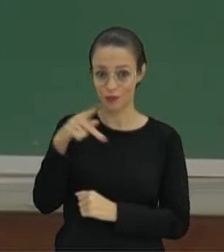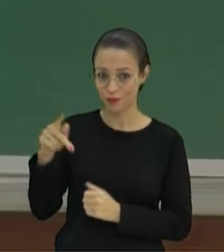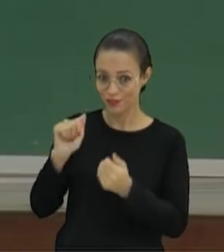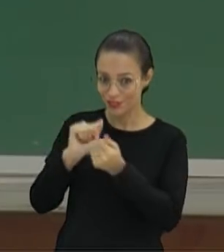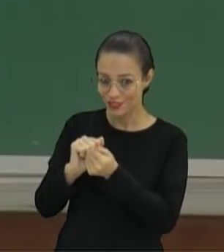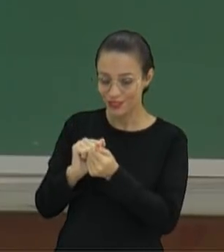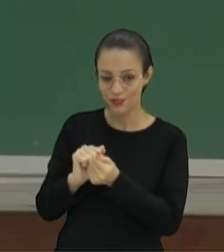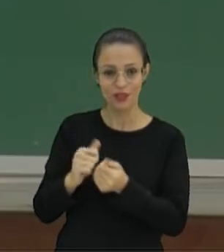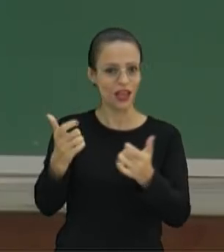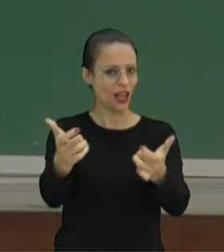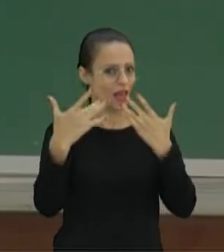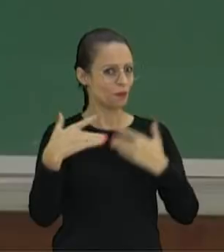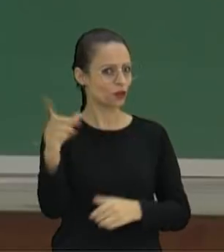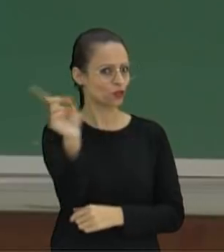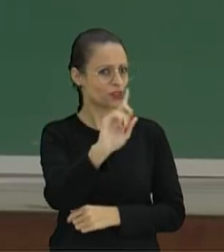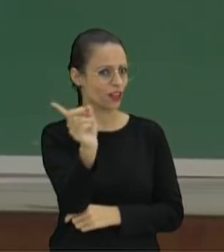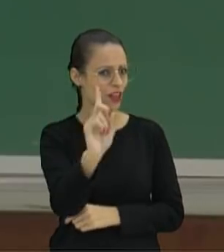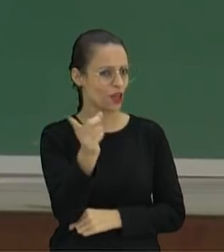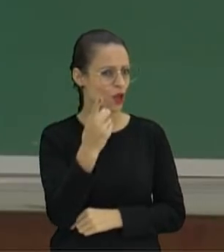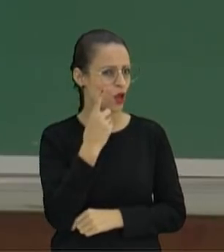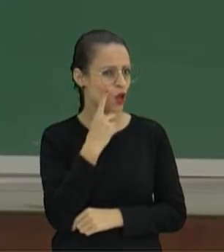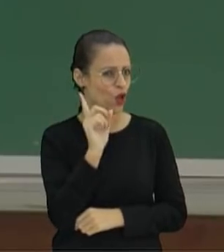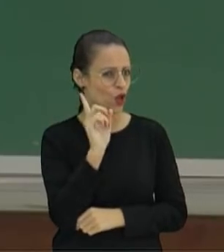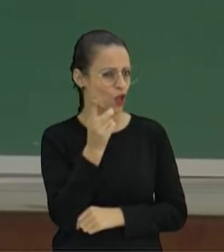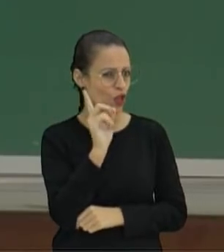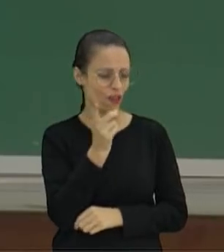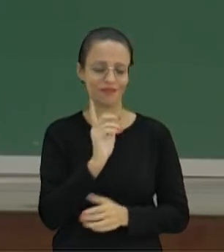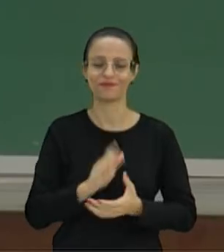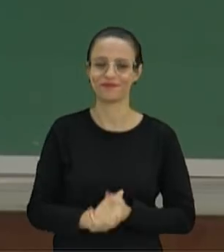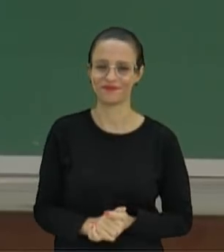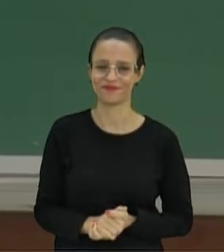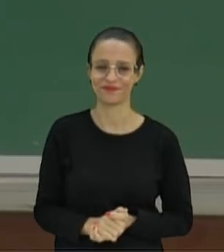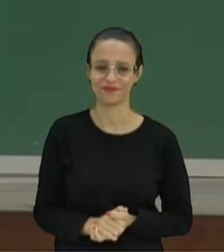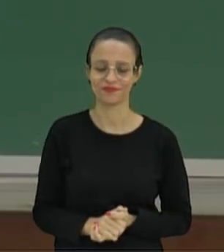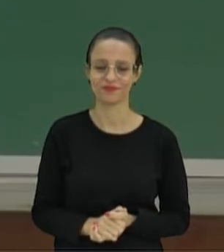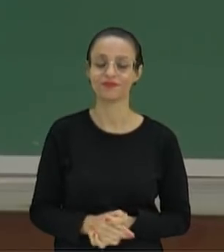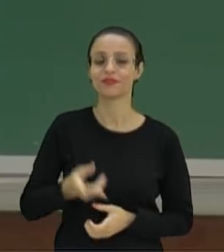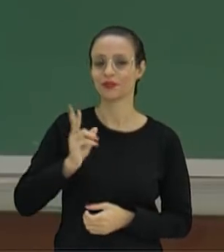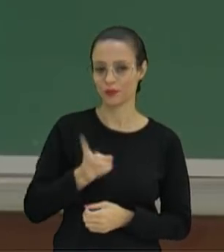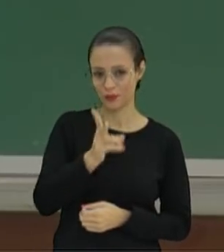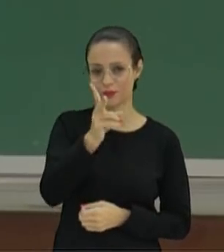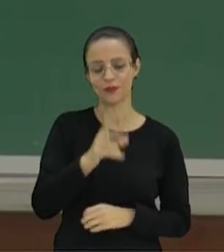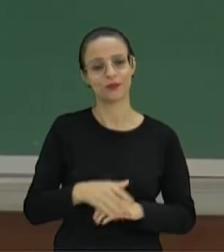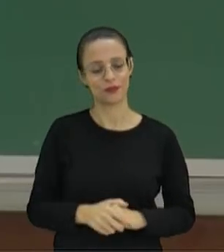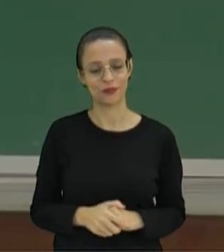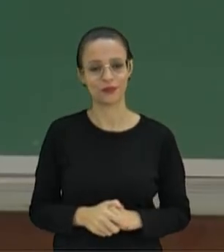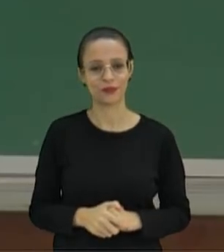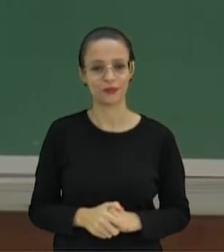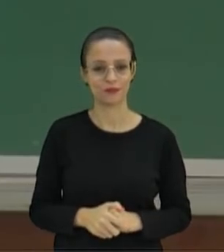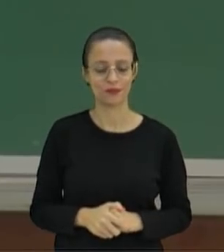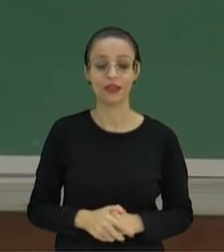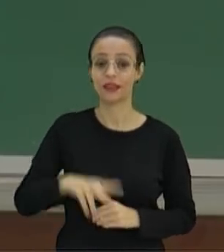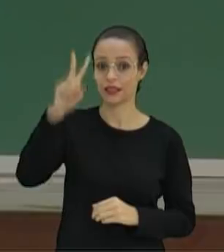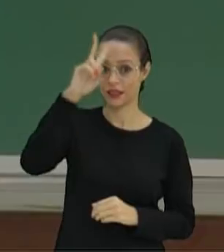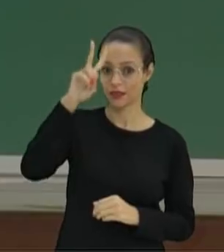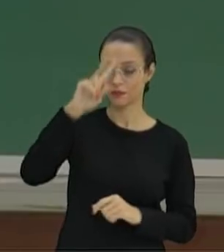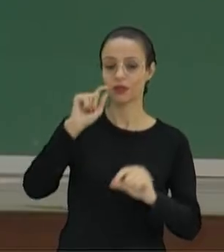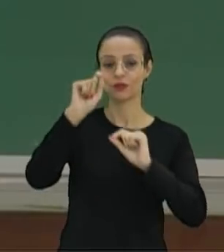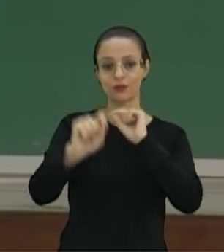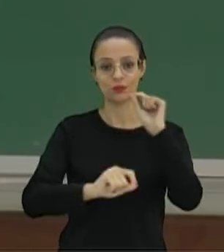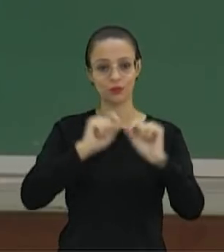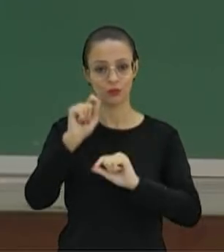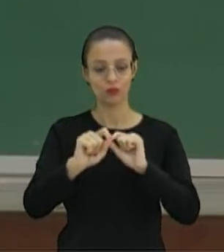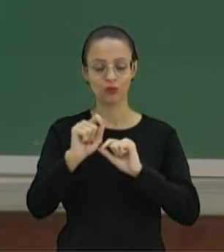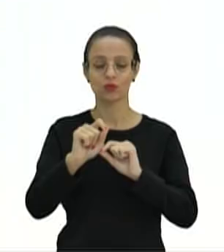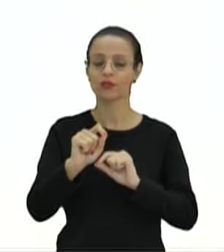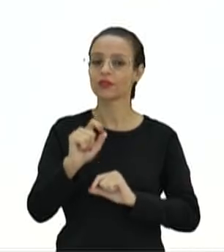então? Não me abandonem, hein? Olha lá! Então, continuando aqui, ó, lembrando, vamos lembrar